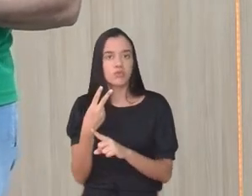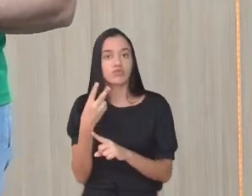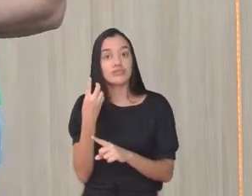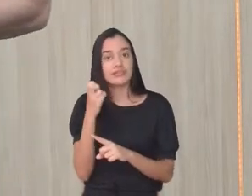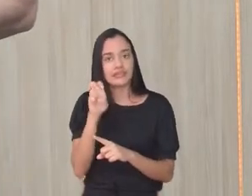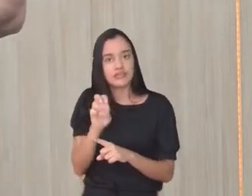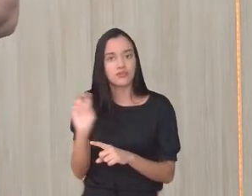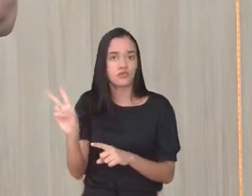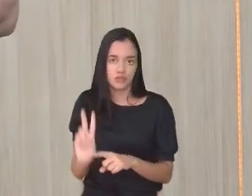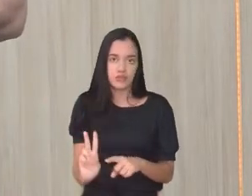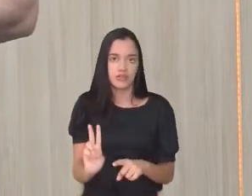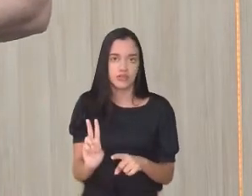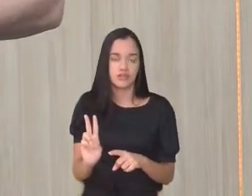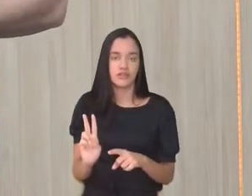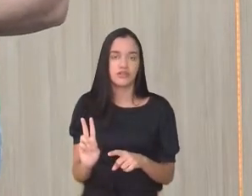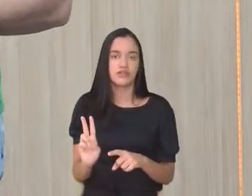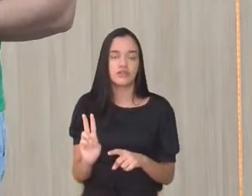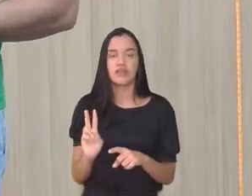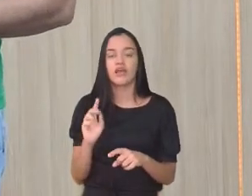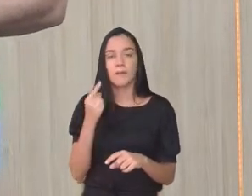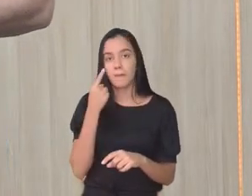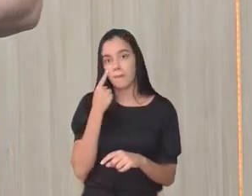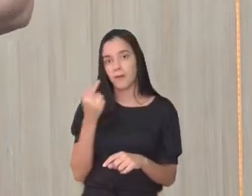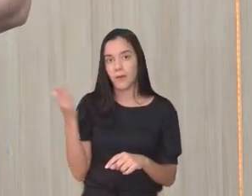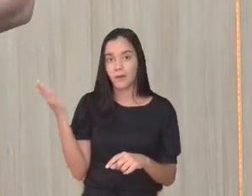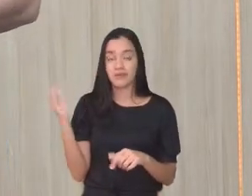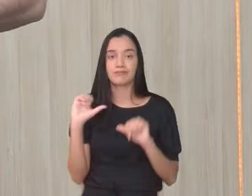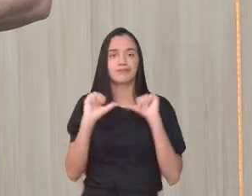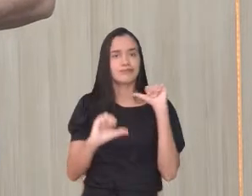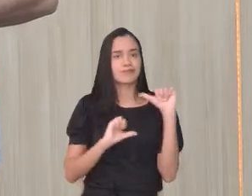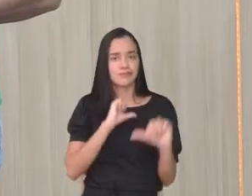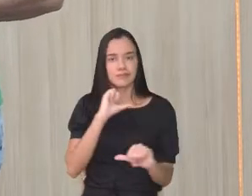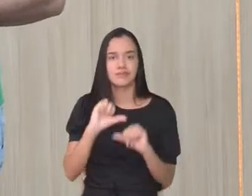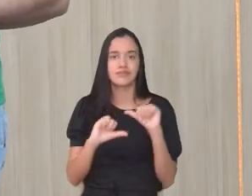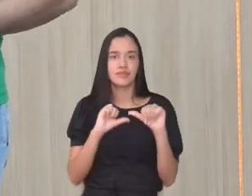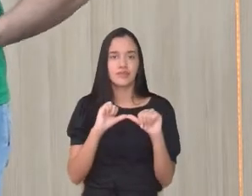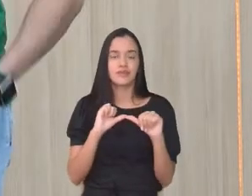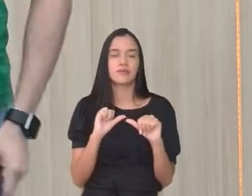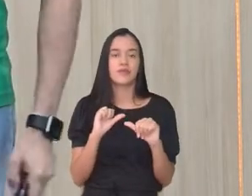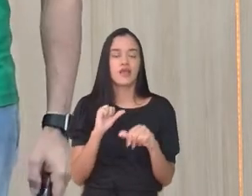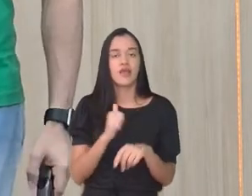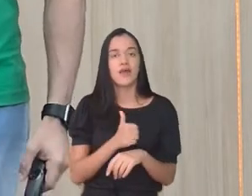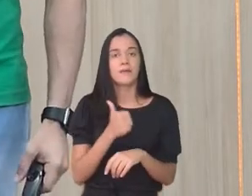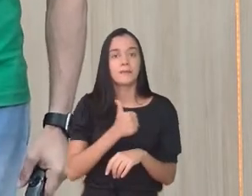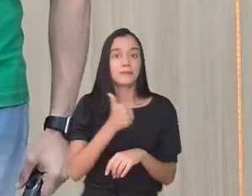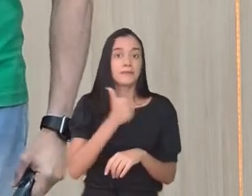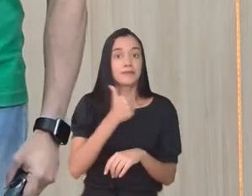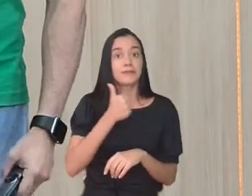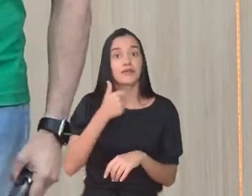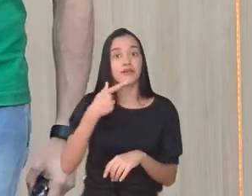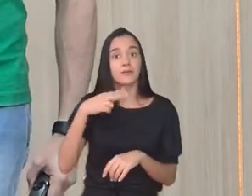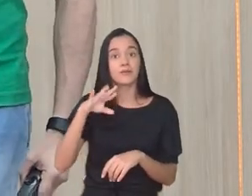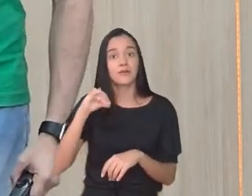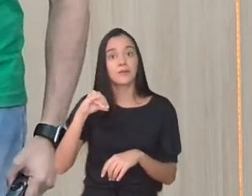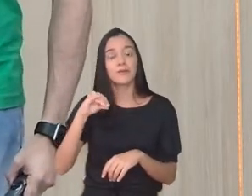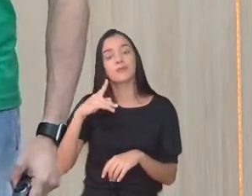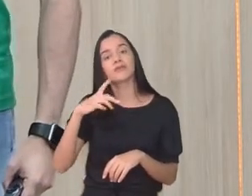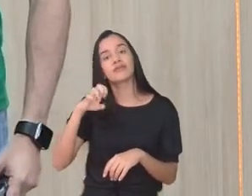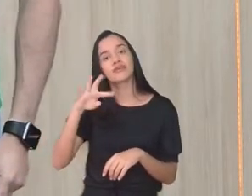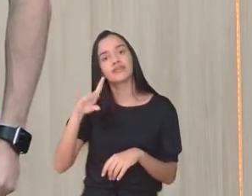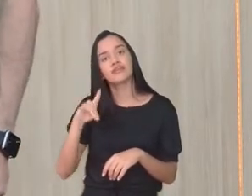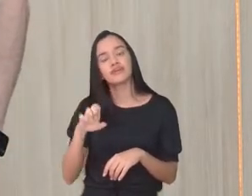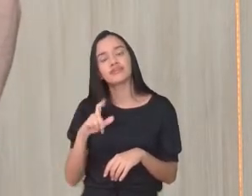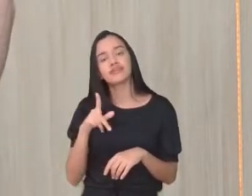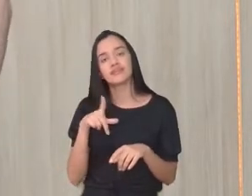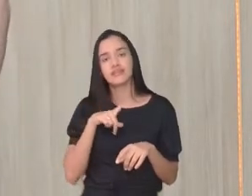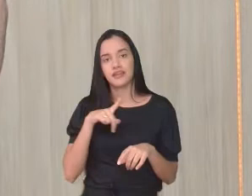Foi o que a gente acabou de fazer aqui. Transformando aqui para a primeira propriedade, o que é que a gente tem? A gente